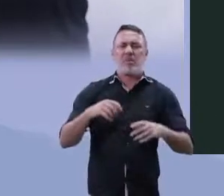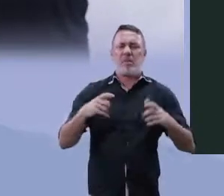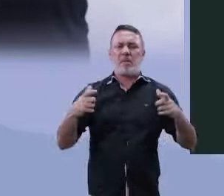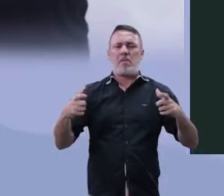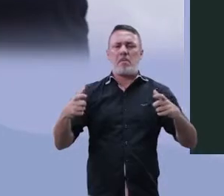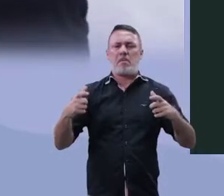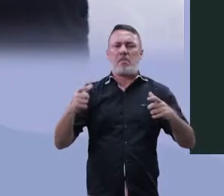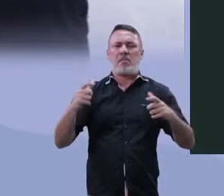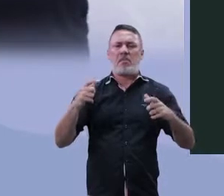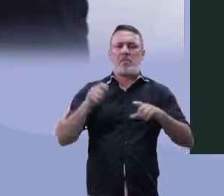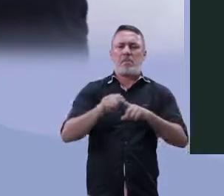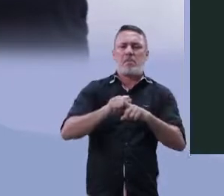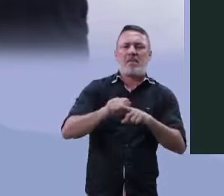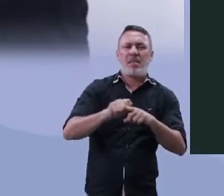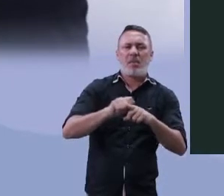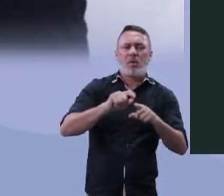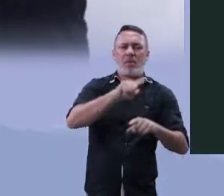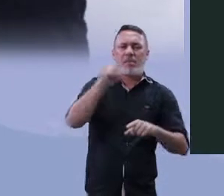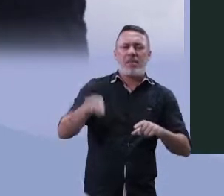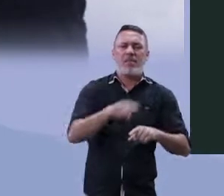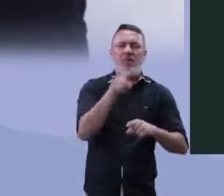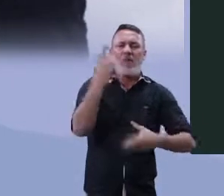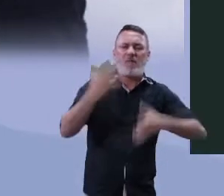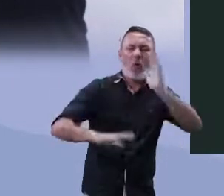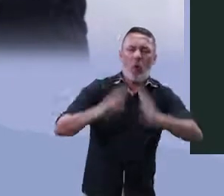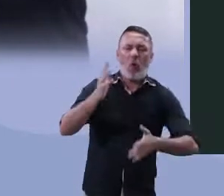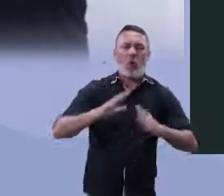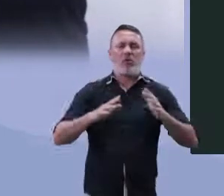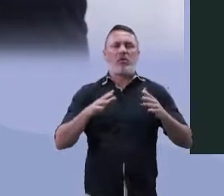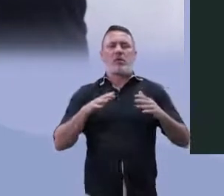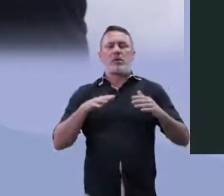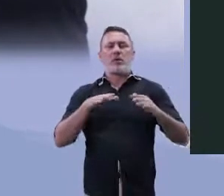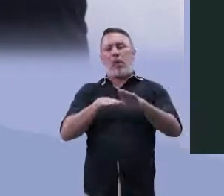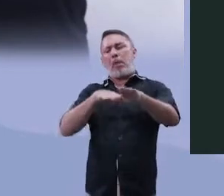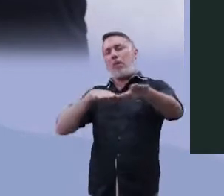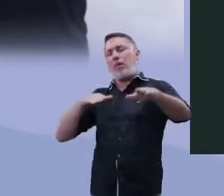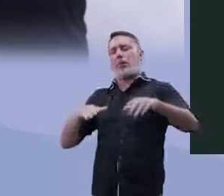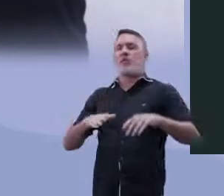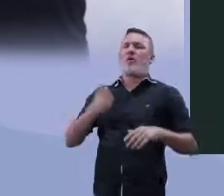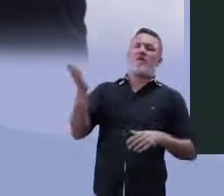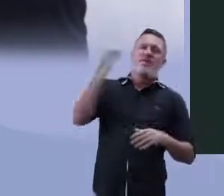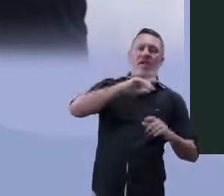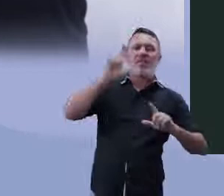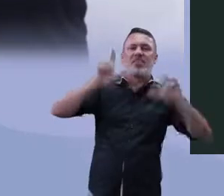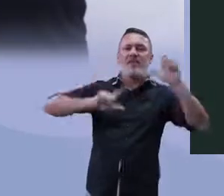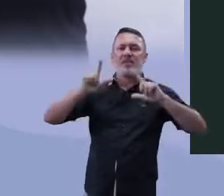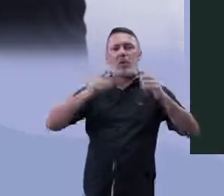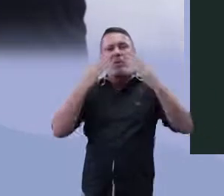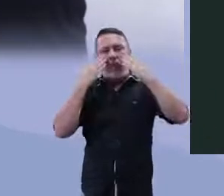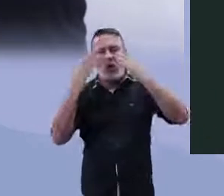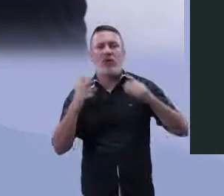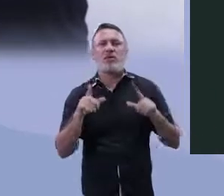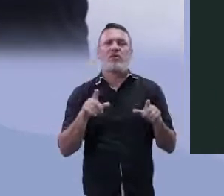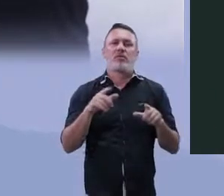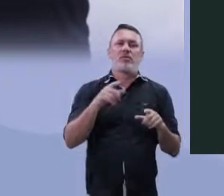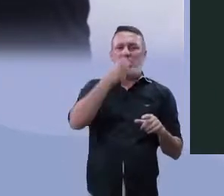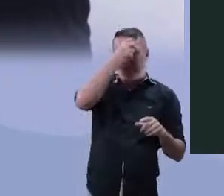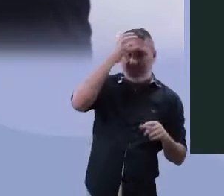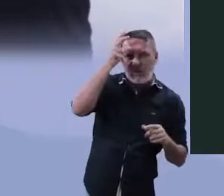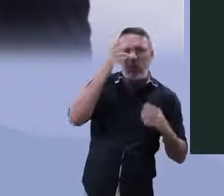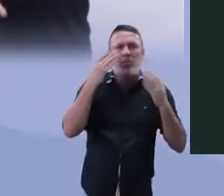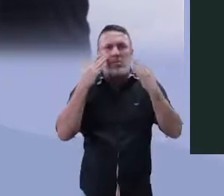pneus, bloqueio as vias, né? Chamo a atenção da imprensa, a prefeitura, o Estado, quem quer que seja,